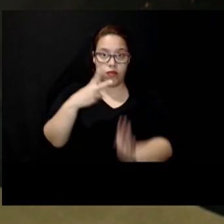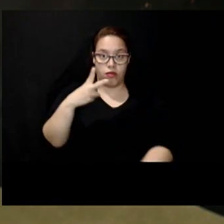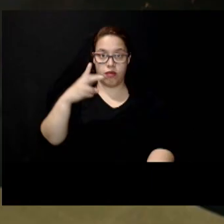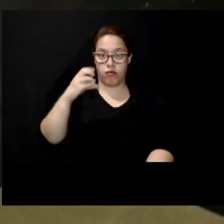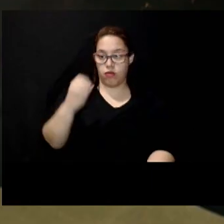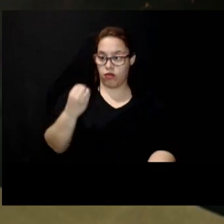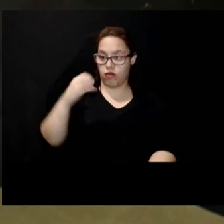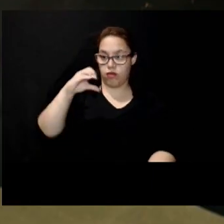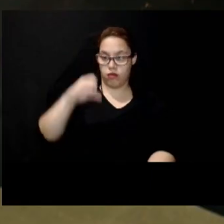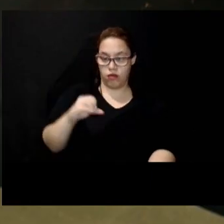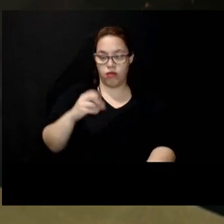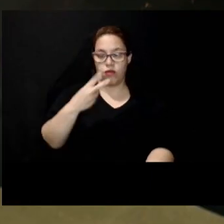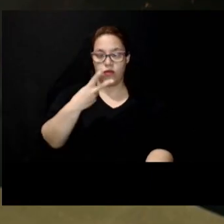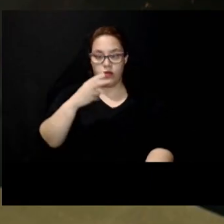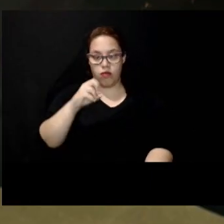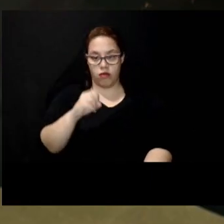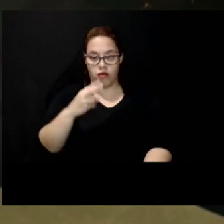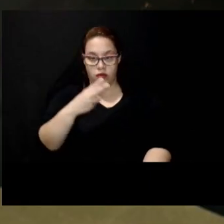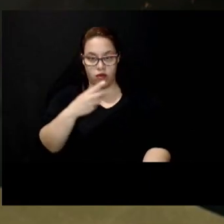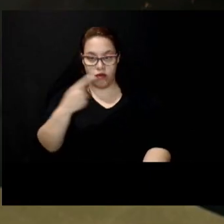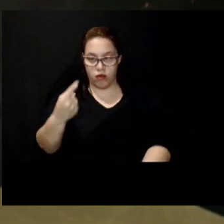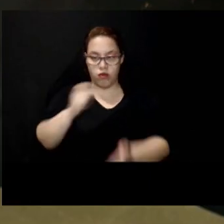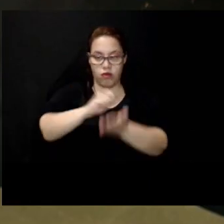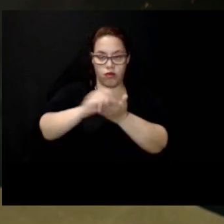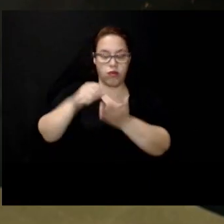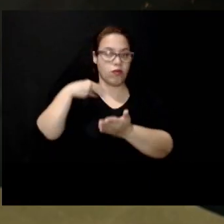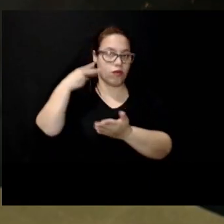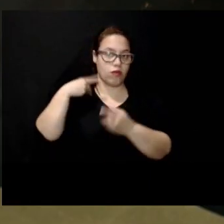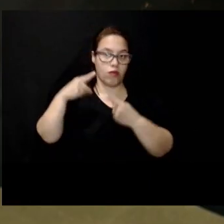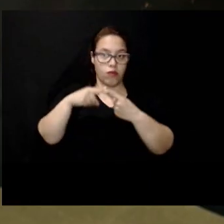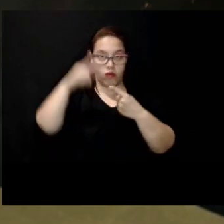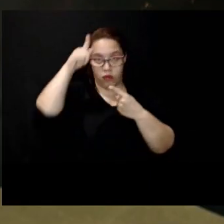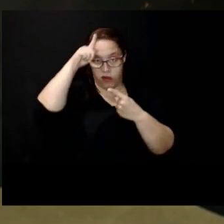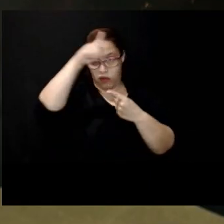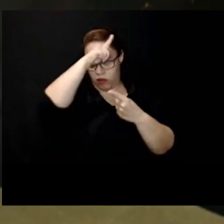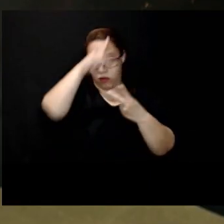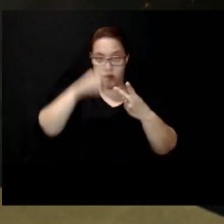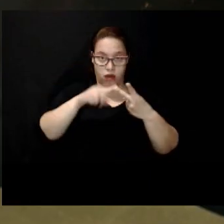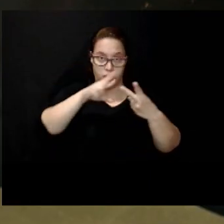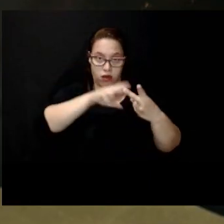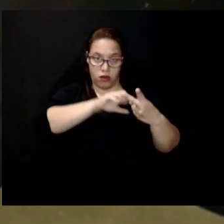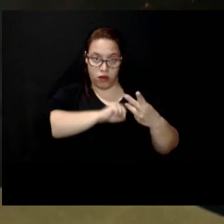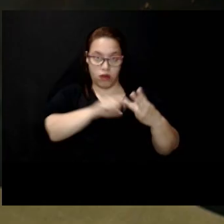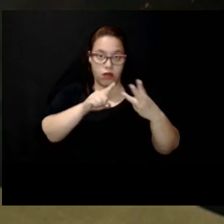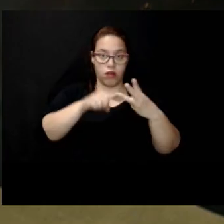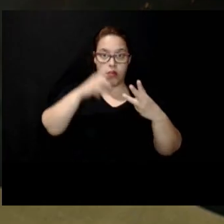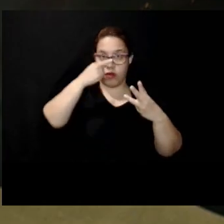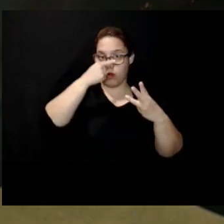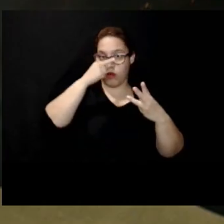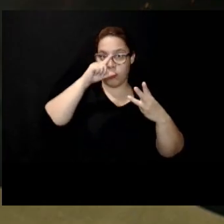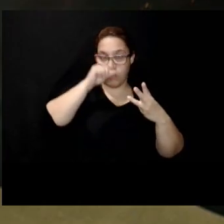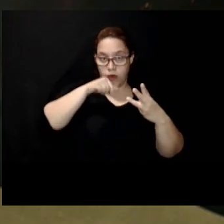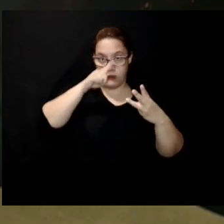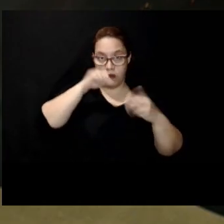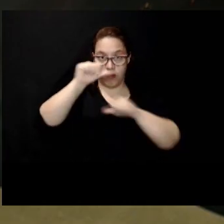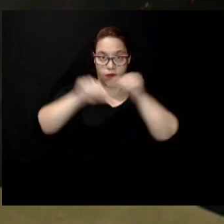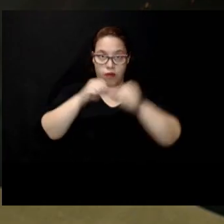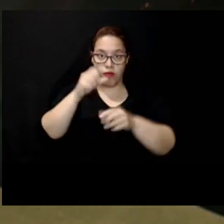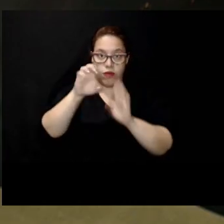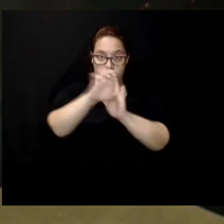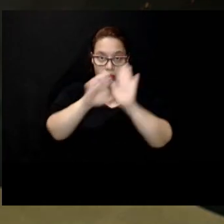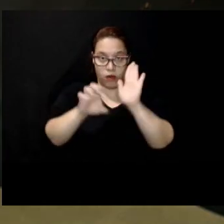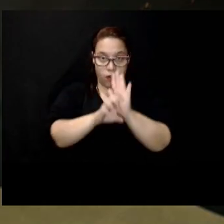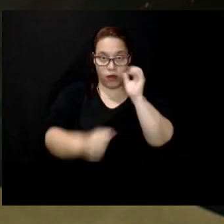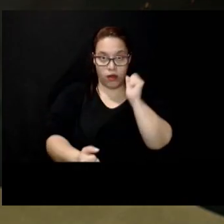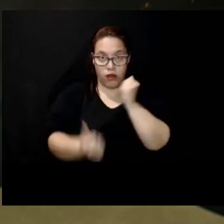de 2021, de autoria dos vereadores Gustavo Peta, Luiz Rossini e Arnaldo Salvetti, que altera o Estatuto de Proteção,